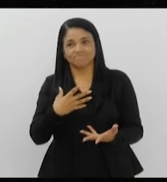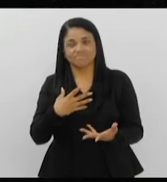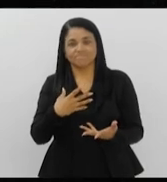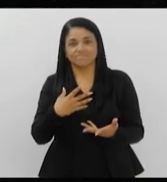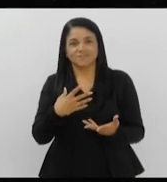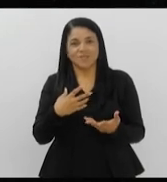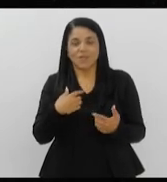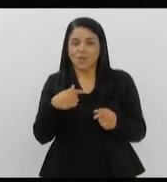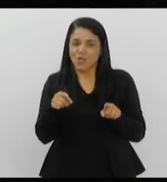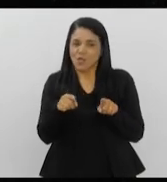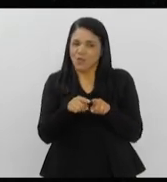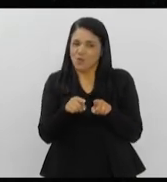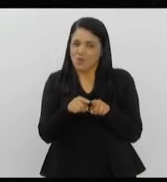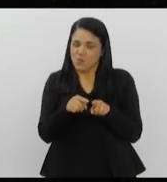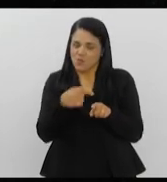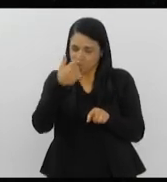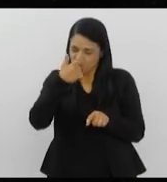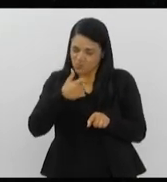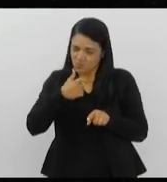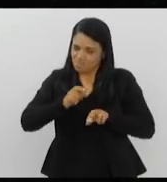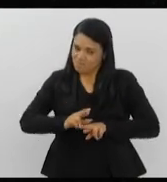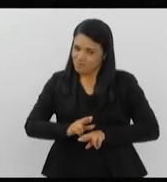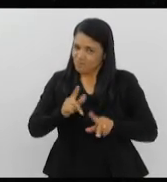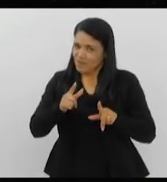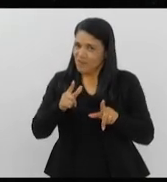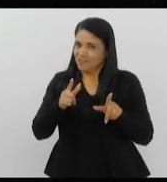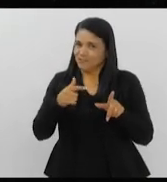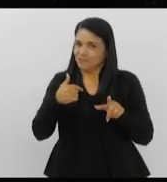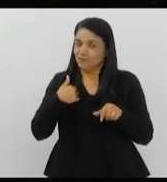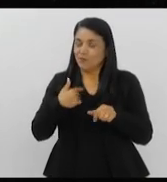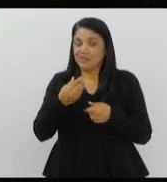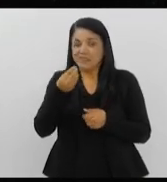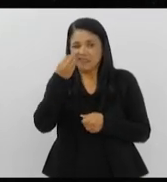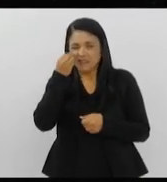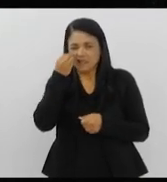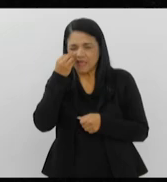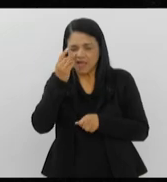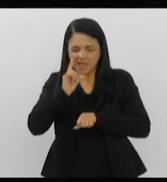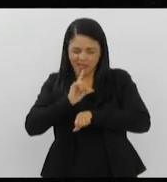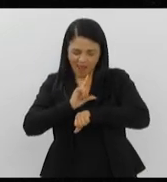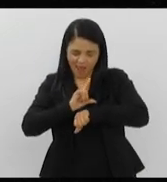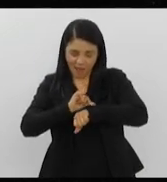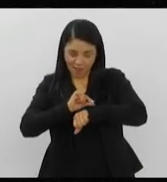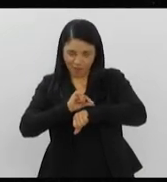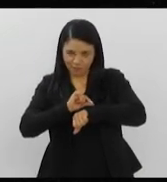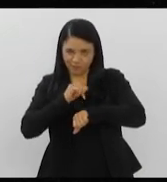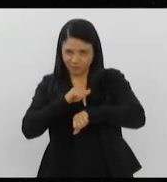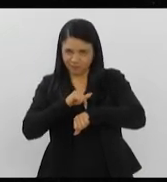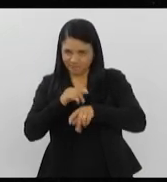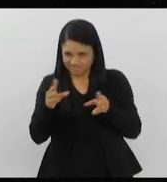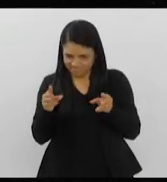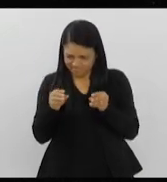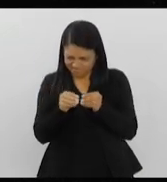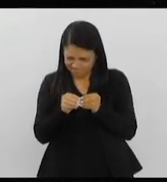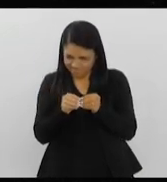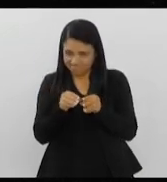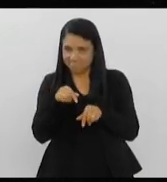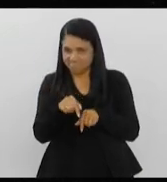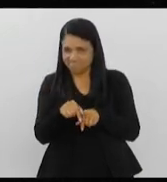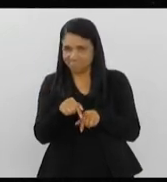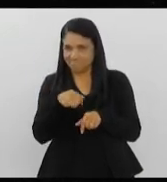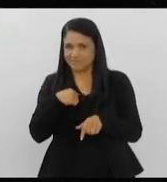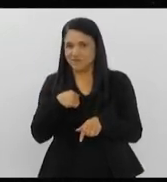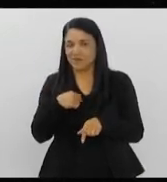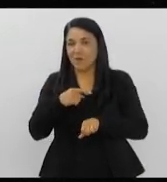coisa para não me emocionar ao contrário eu vou tentar usar o relógio por isso que eu falei que ser breve para não ter tempo de